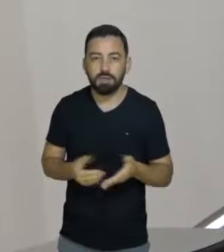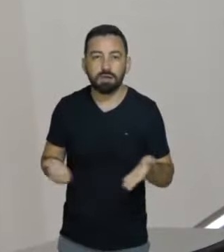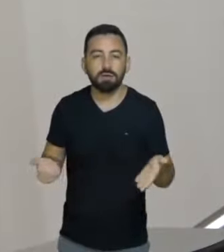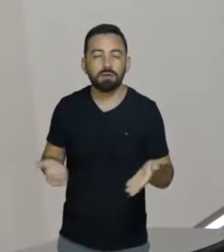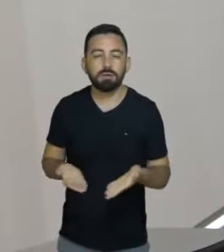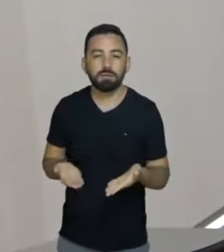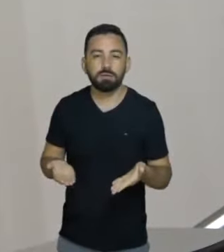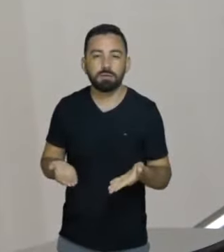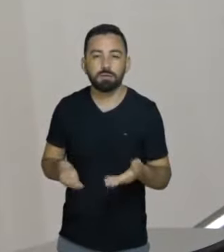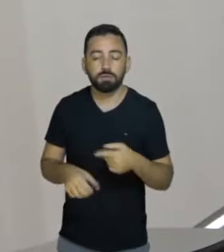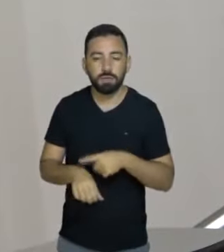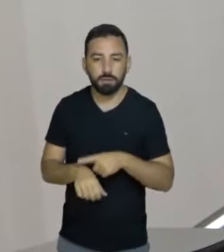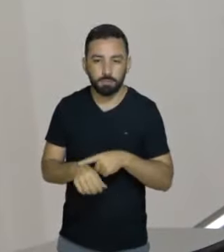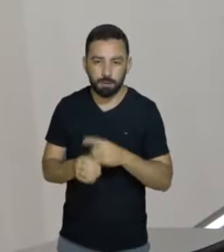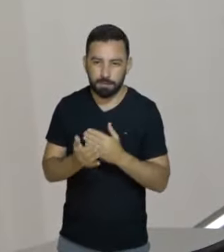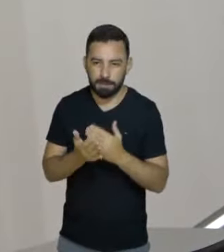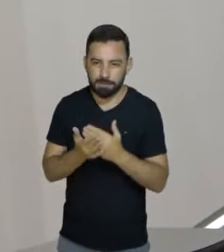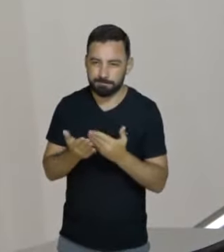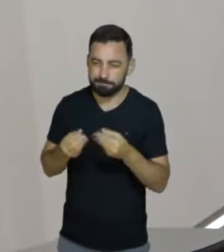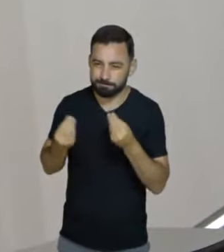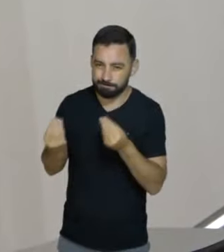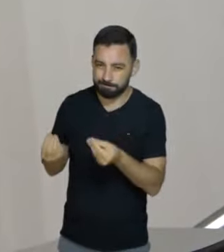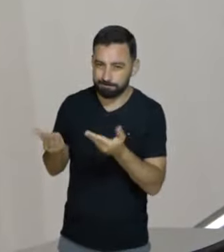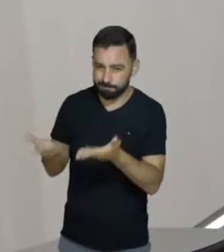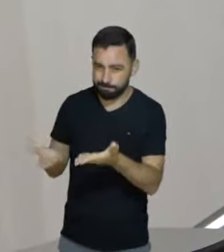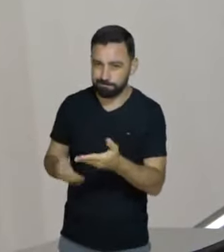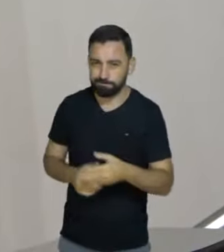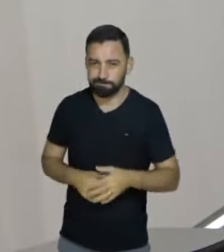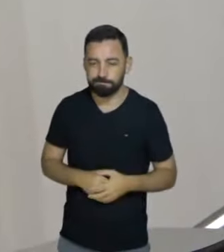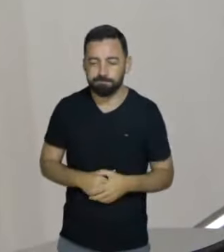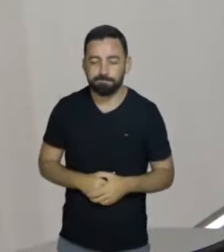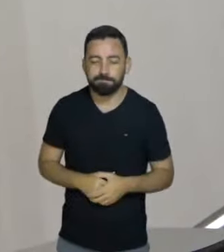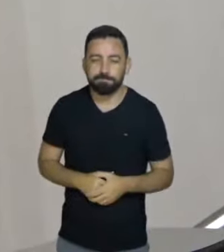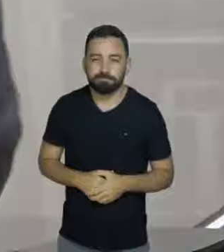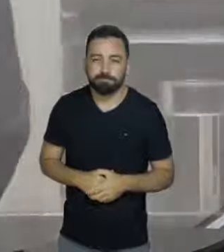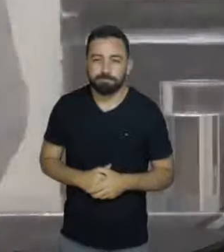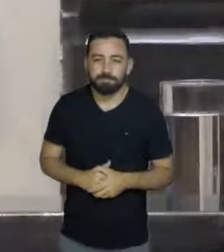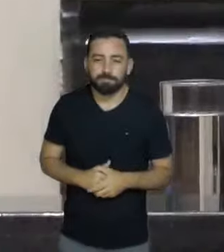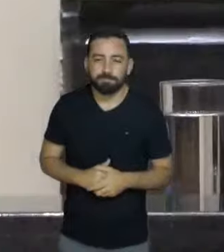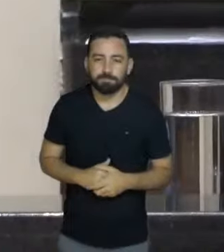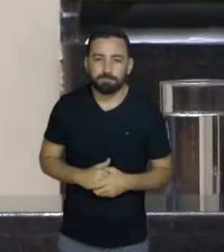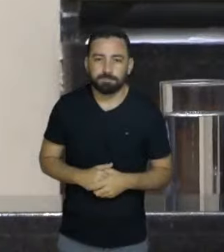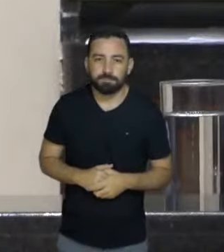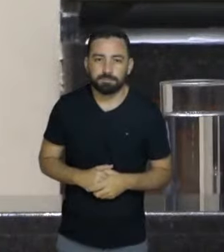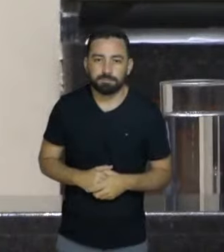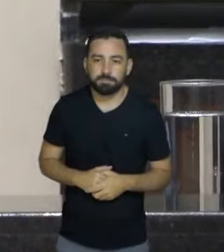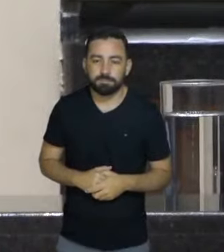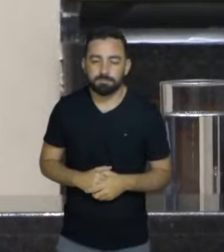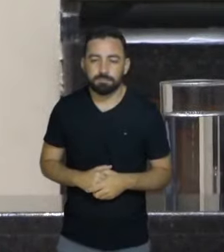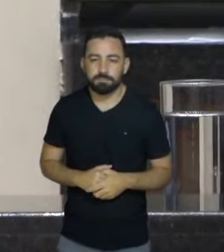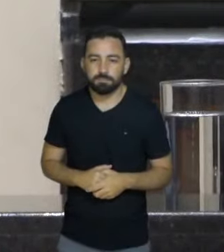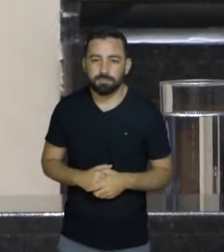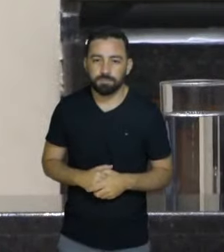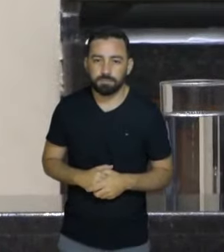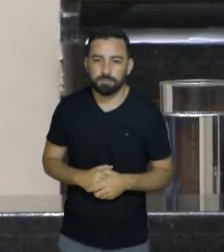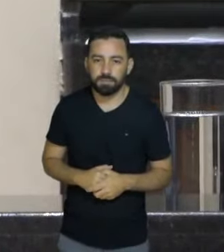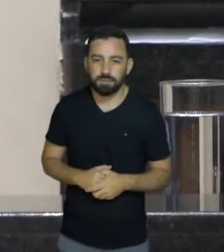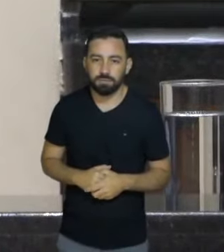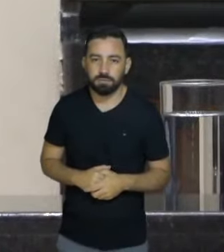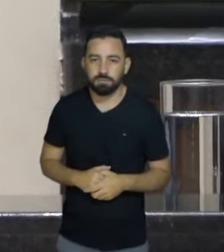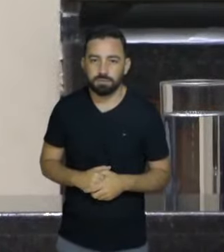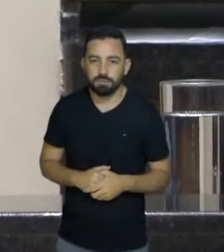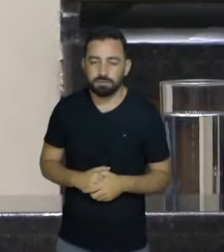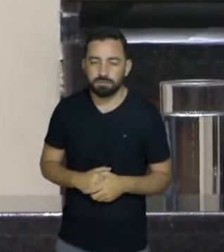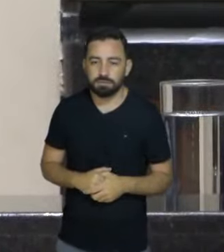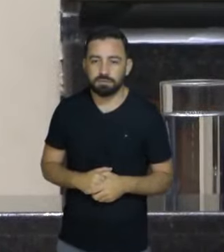do tempo a você, né? Obrigado. Feita a manifestação, deputado Maurício